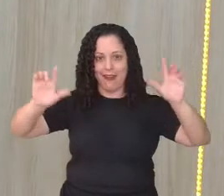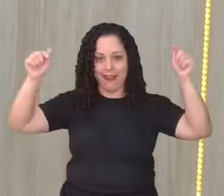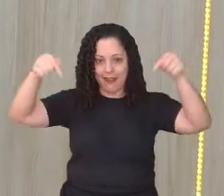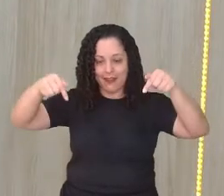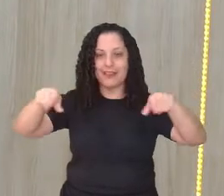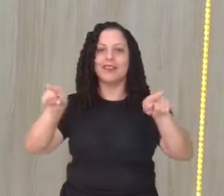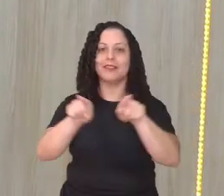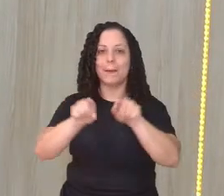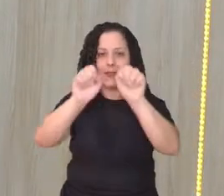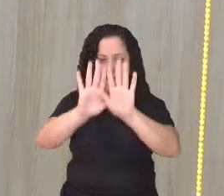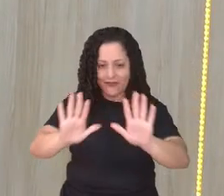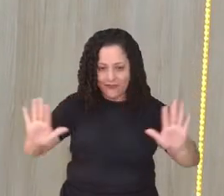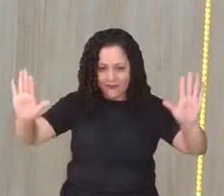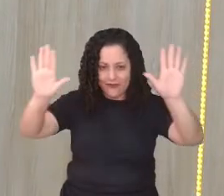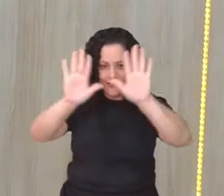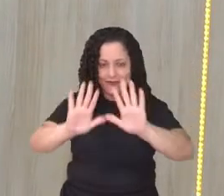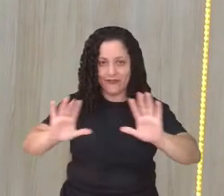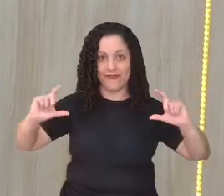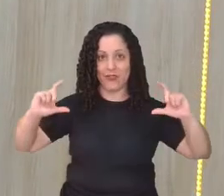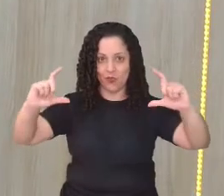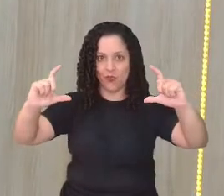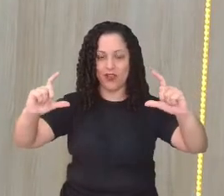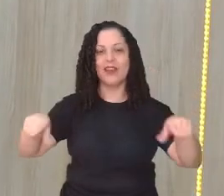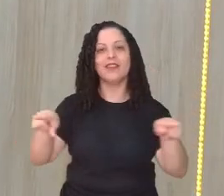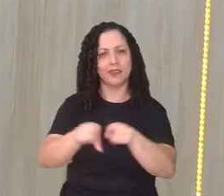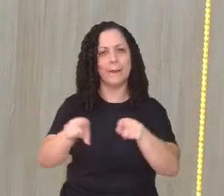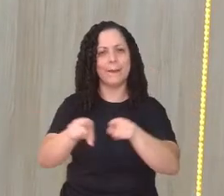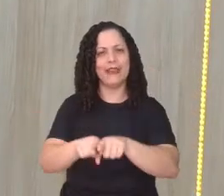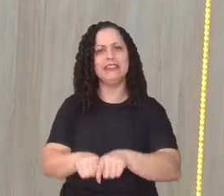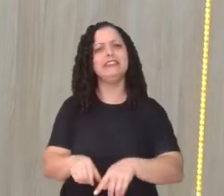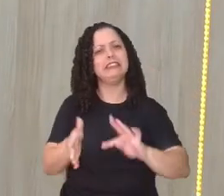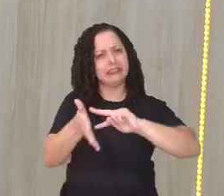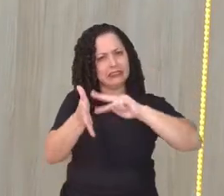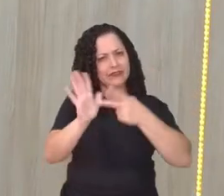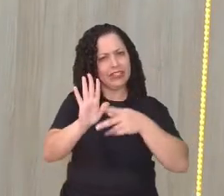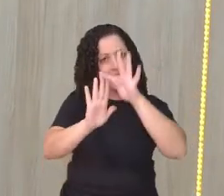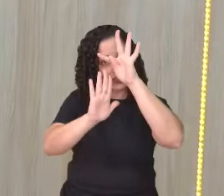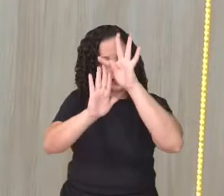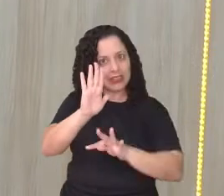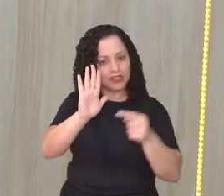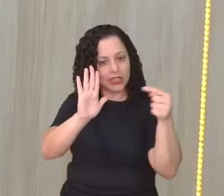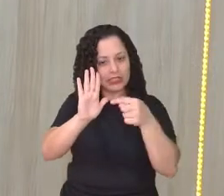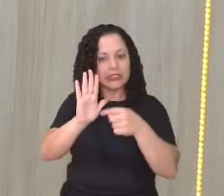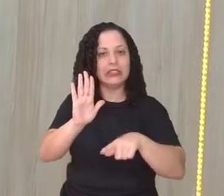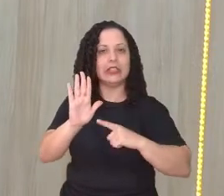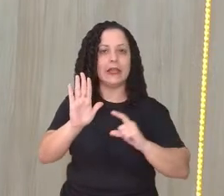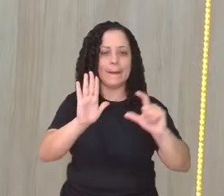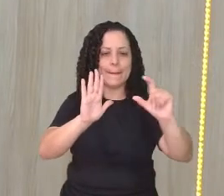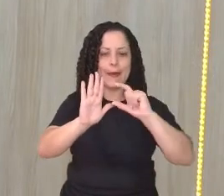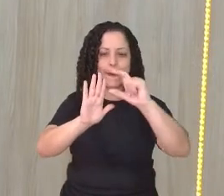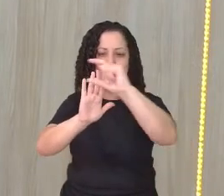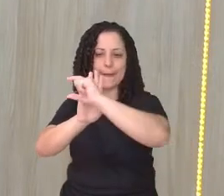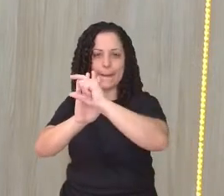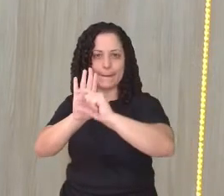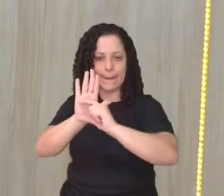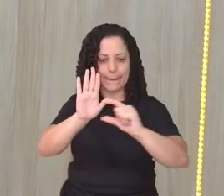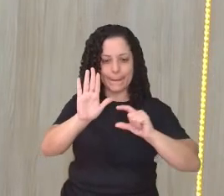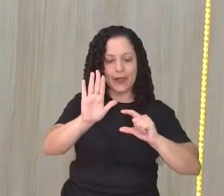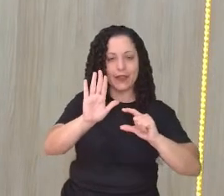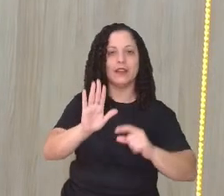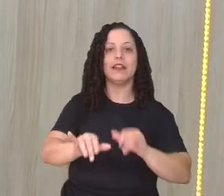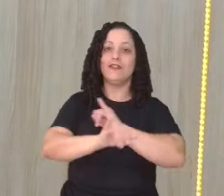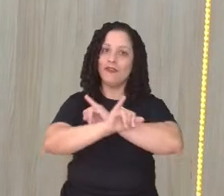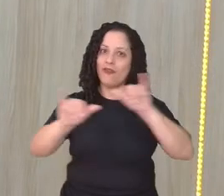texto, mesmo nas questões de matemática. Então, vocês vão procurar as informações no que